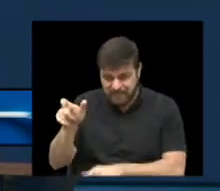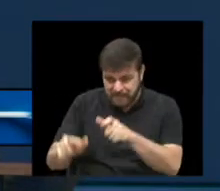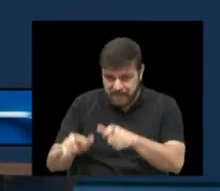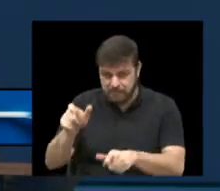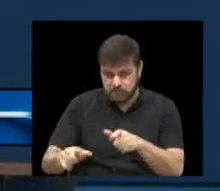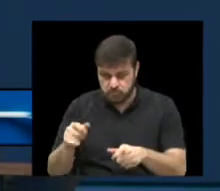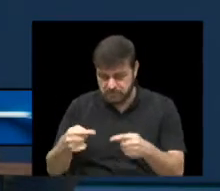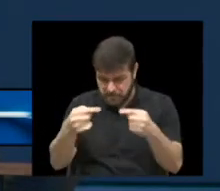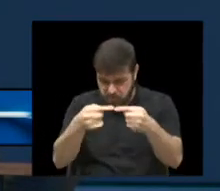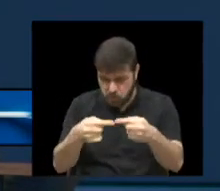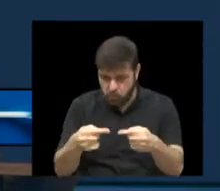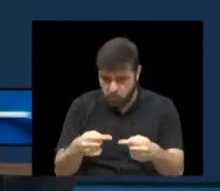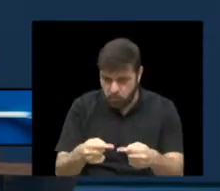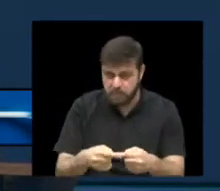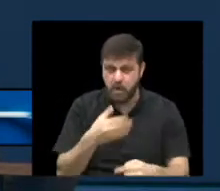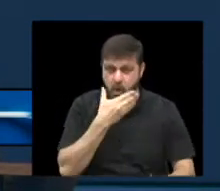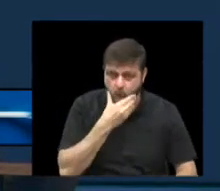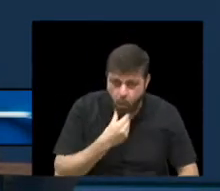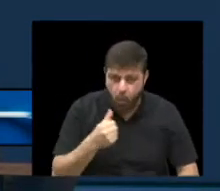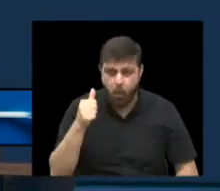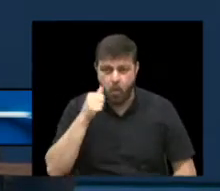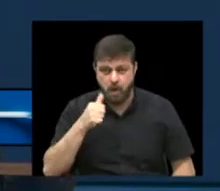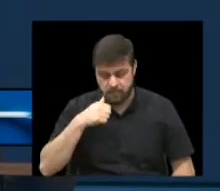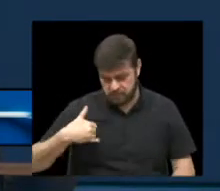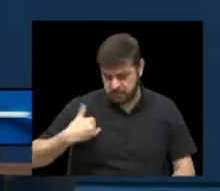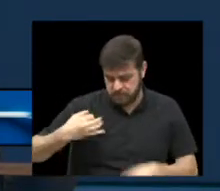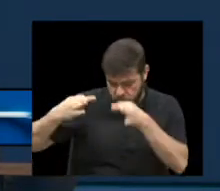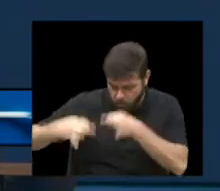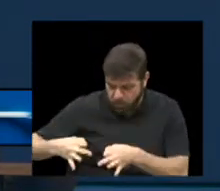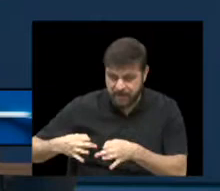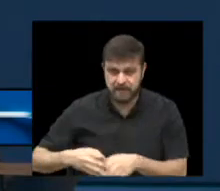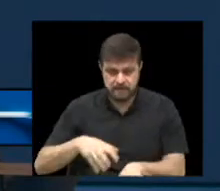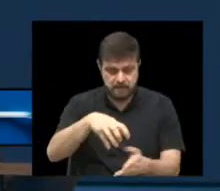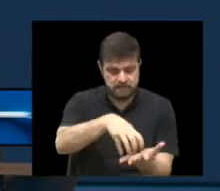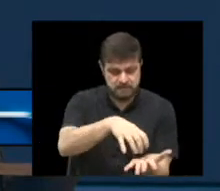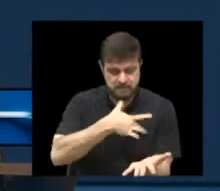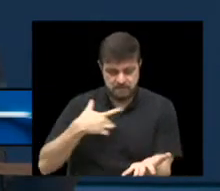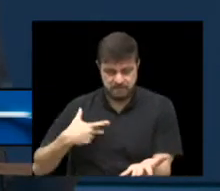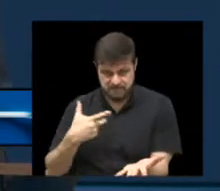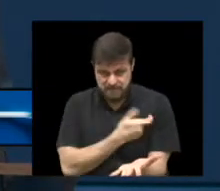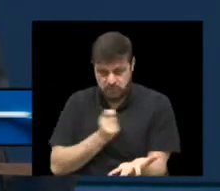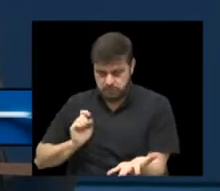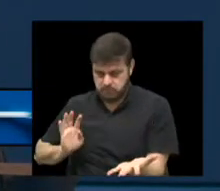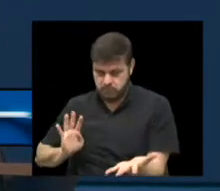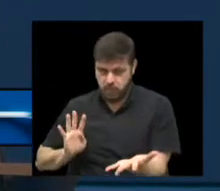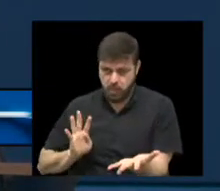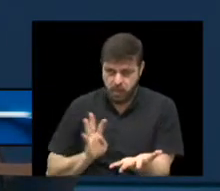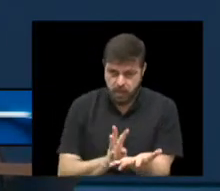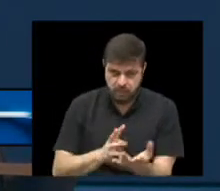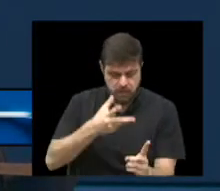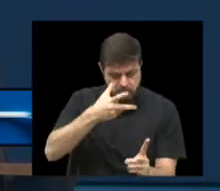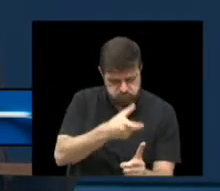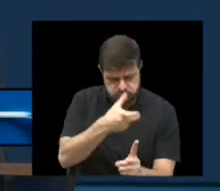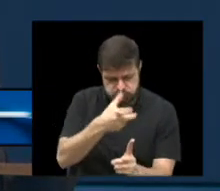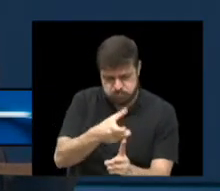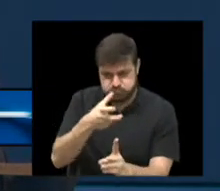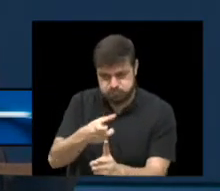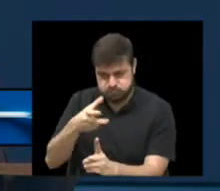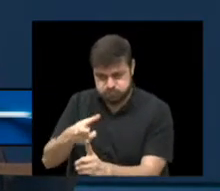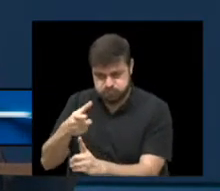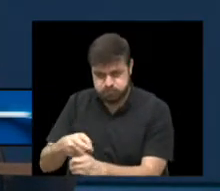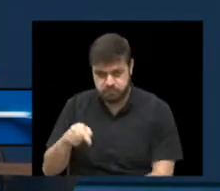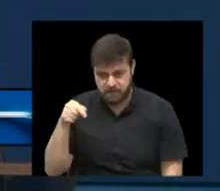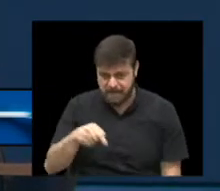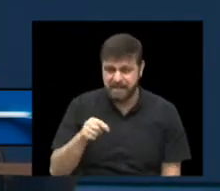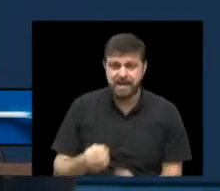grupos, os meninos de 11 a 15 e meninas de 9 a 15, compareçam aos postos de vacinação para que eles possam receber sua vacina. A vacina